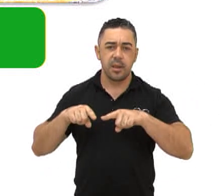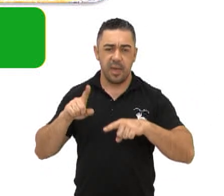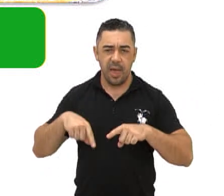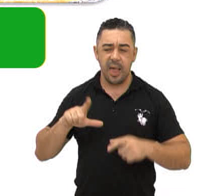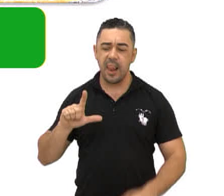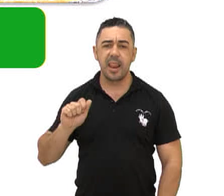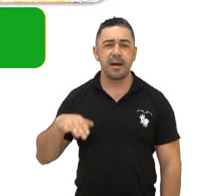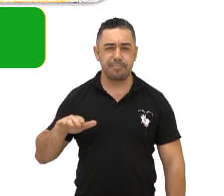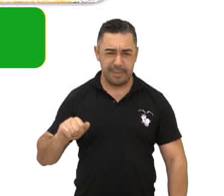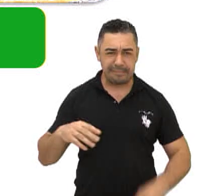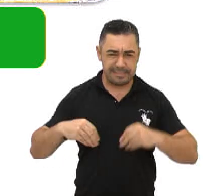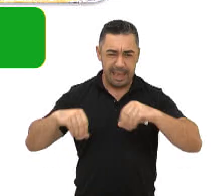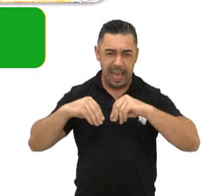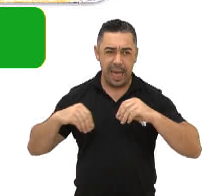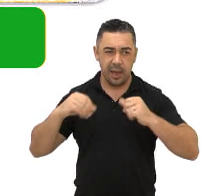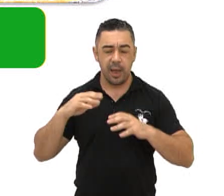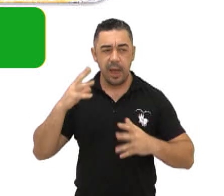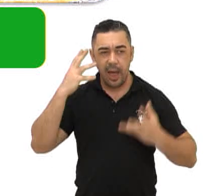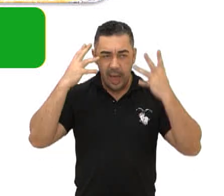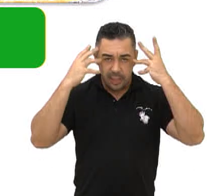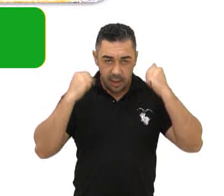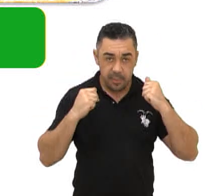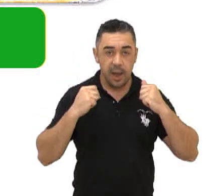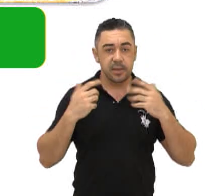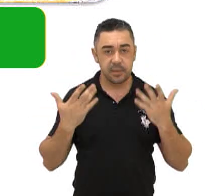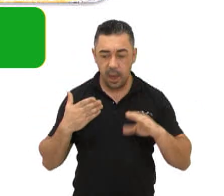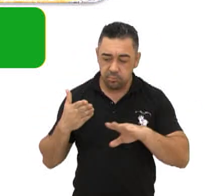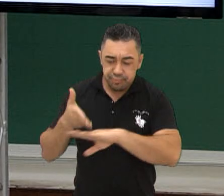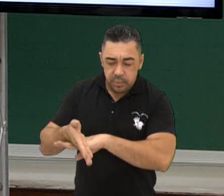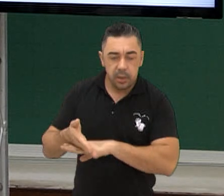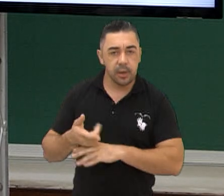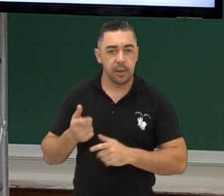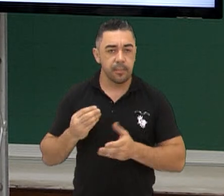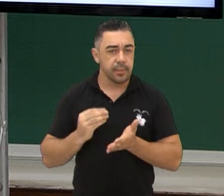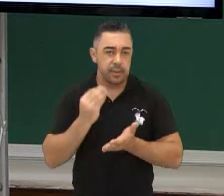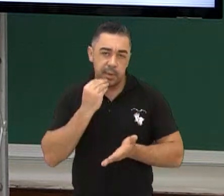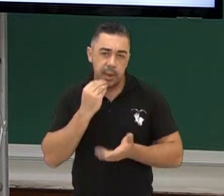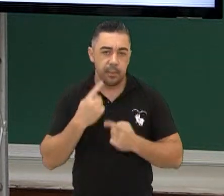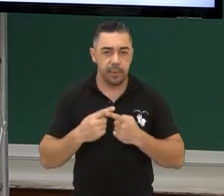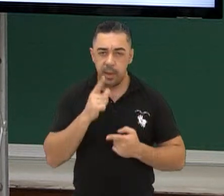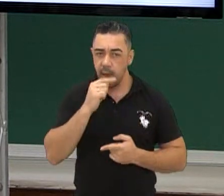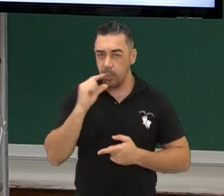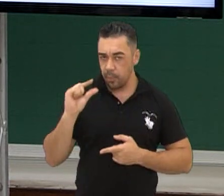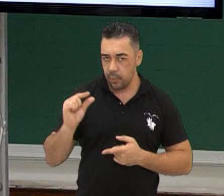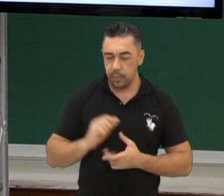de lama quase, né? Os animais ali até disputam a área ali entre eles, porque não tem tanta água assim.